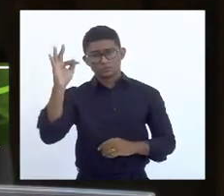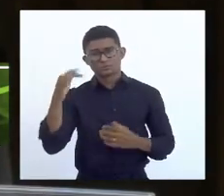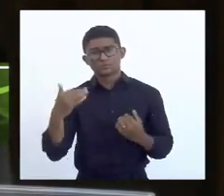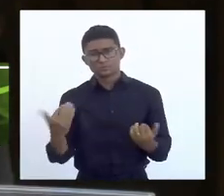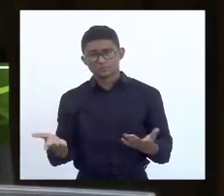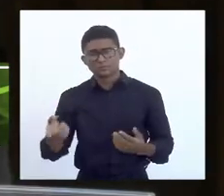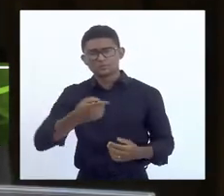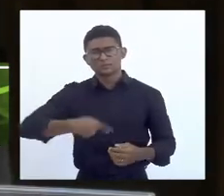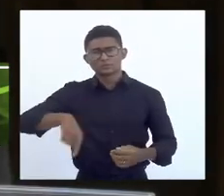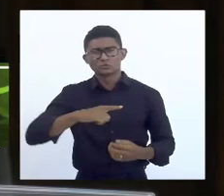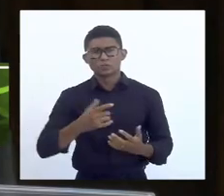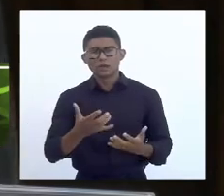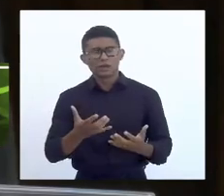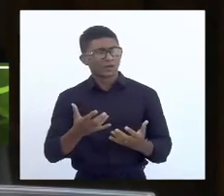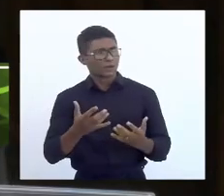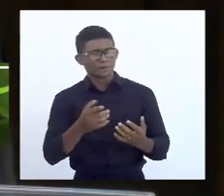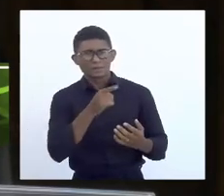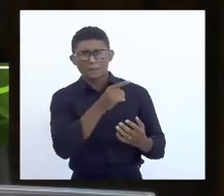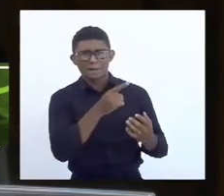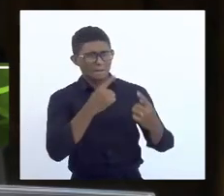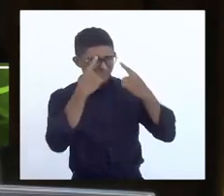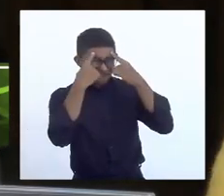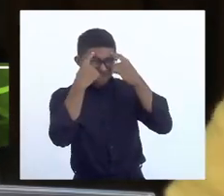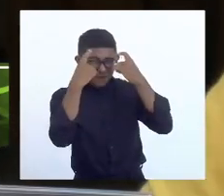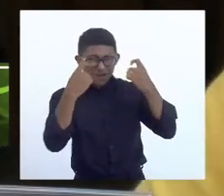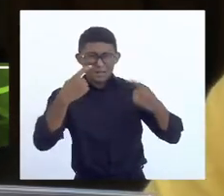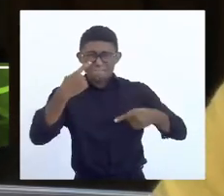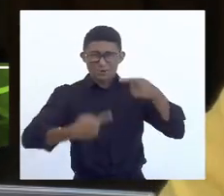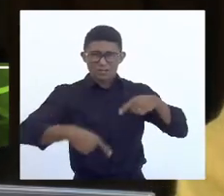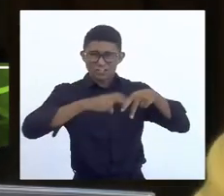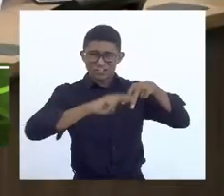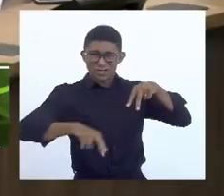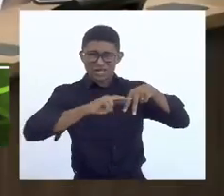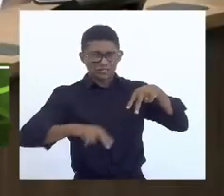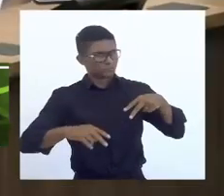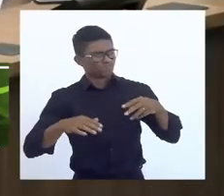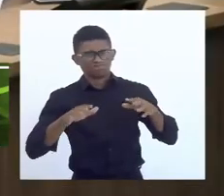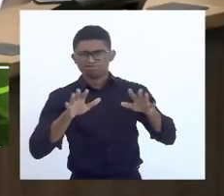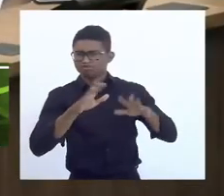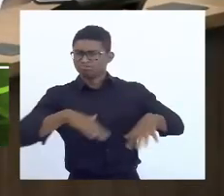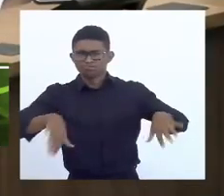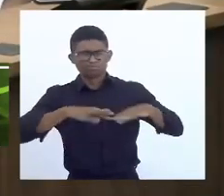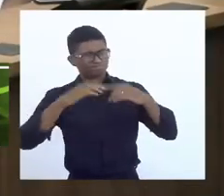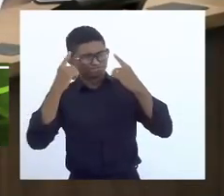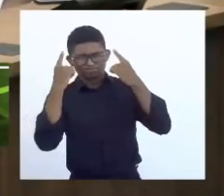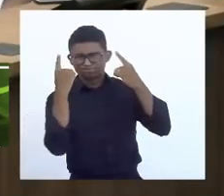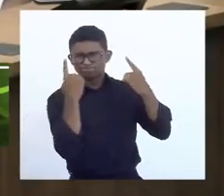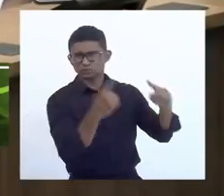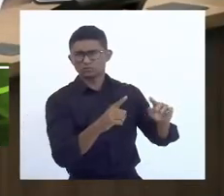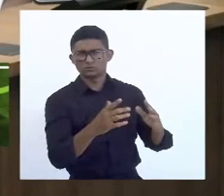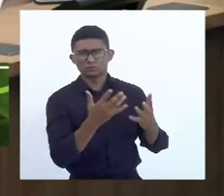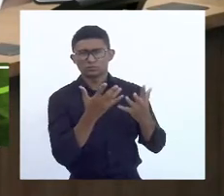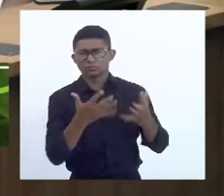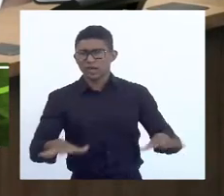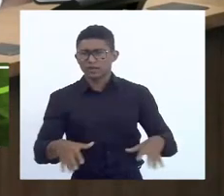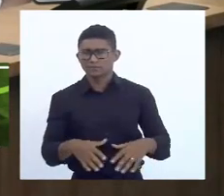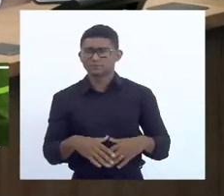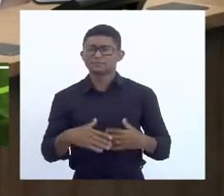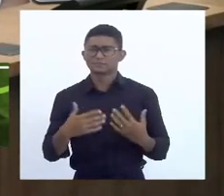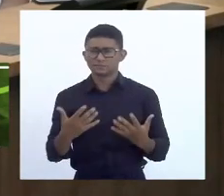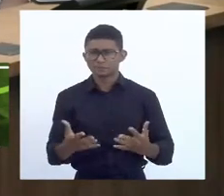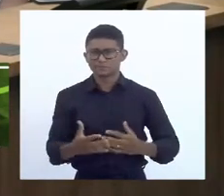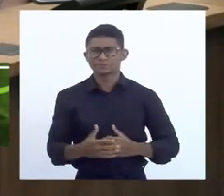bandeira contra a violência política de gênero, no final das contas, ela está relacionada a todas as